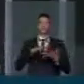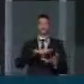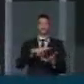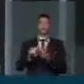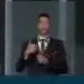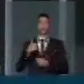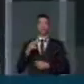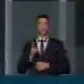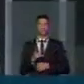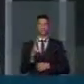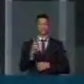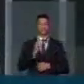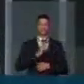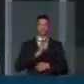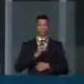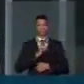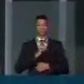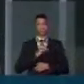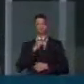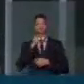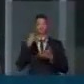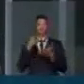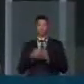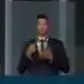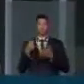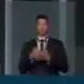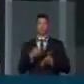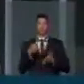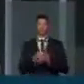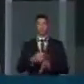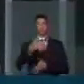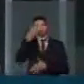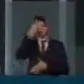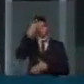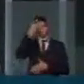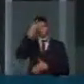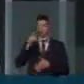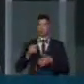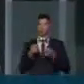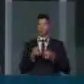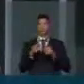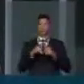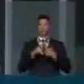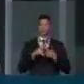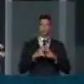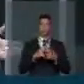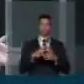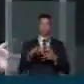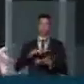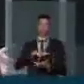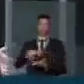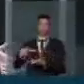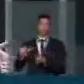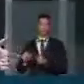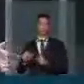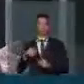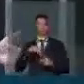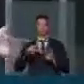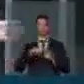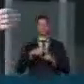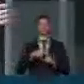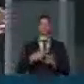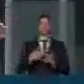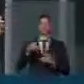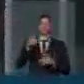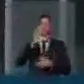tive esse dever de consciência de tentar consertar o mundo e consertar o meu estado